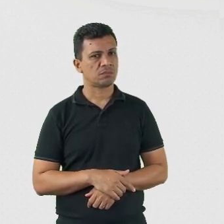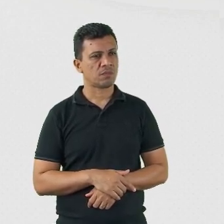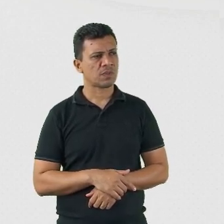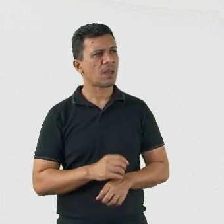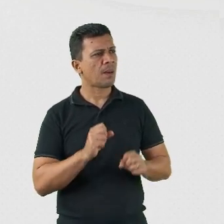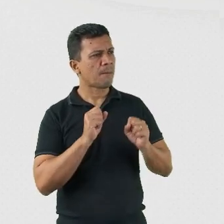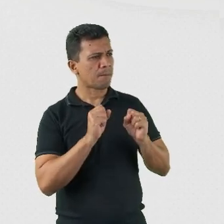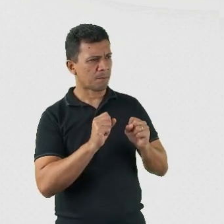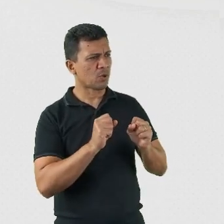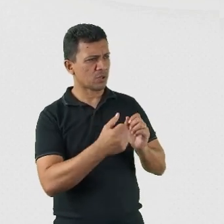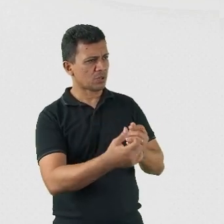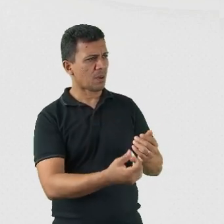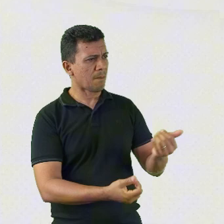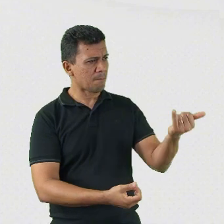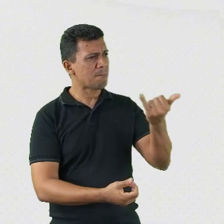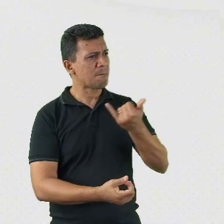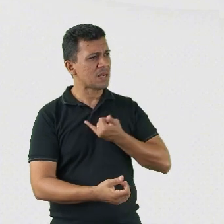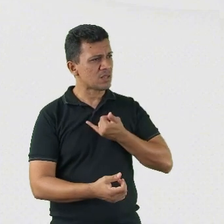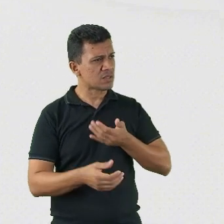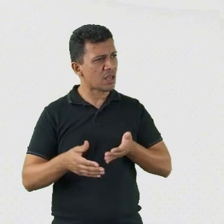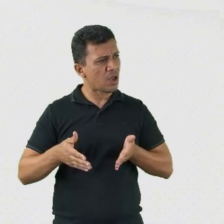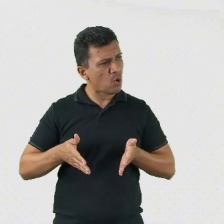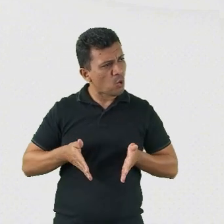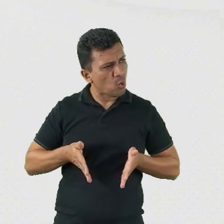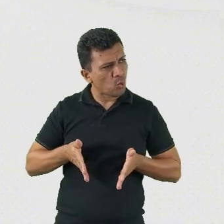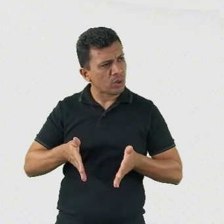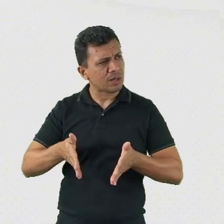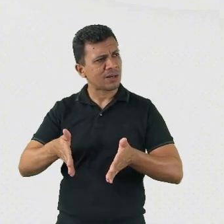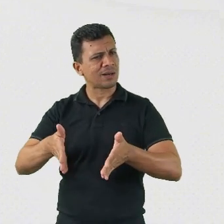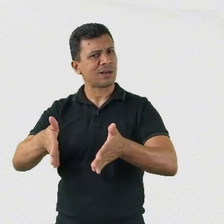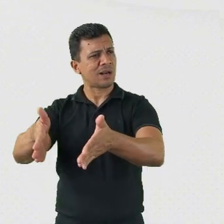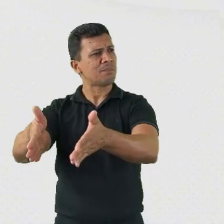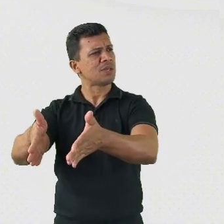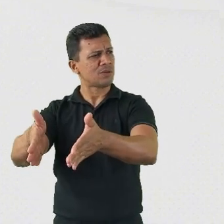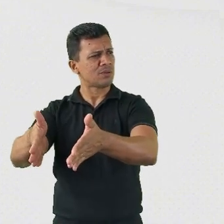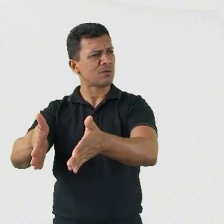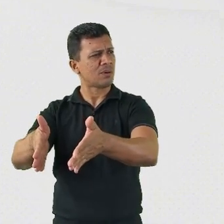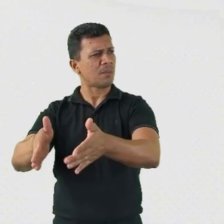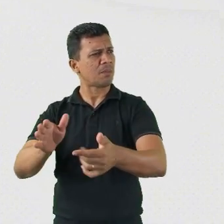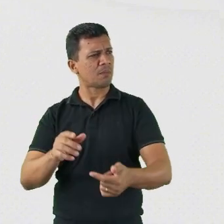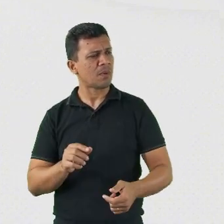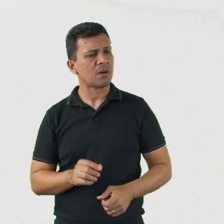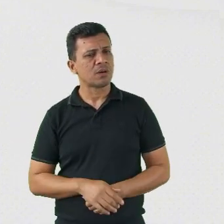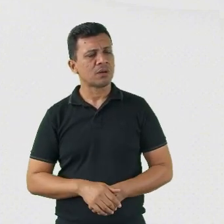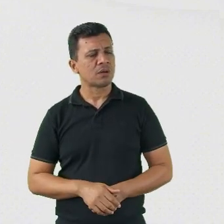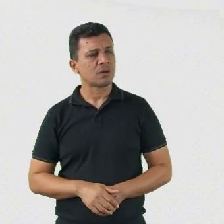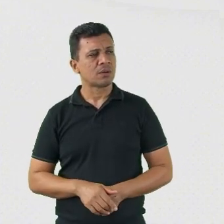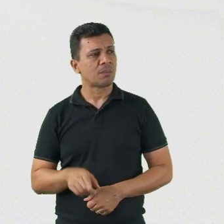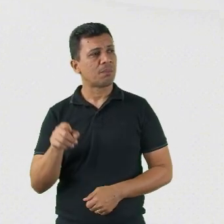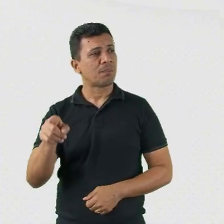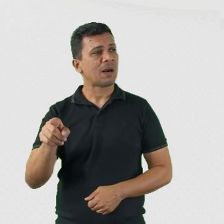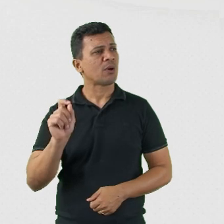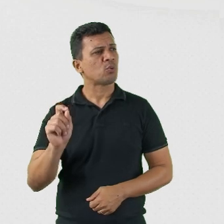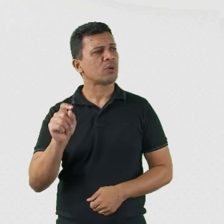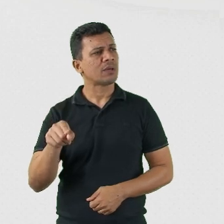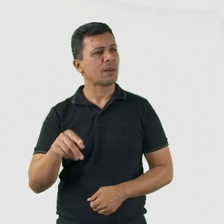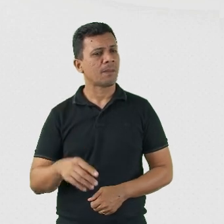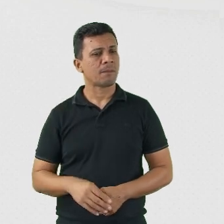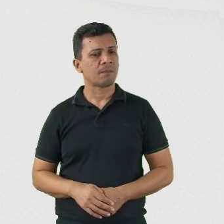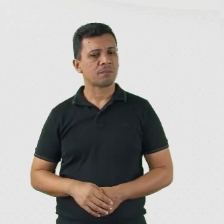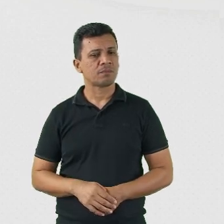Você poderia me dizer o caminho, né? Como eu disse para vocês, me dizer ou me mostrar o caminho para